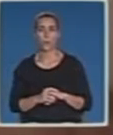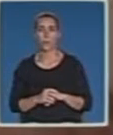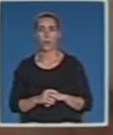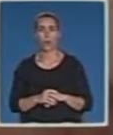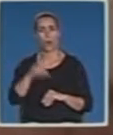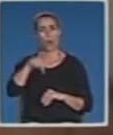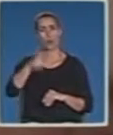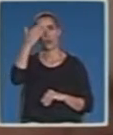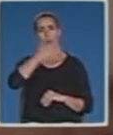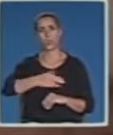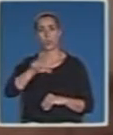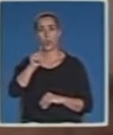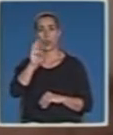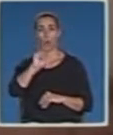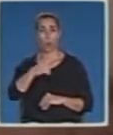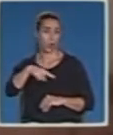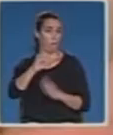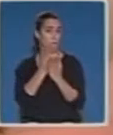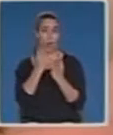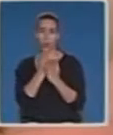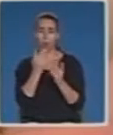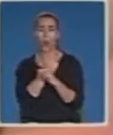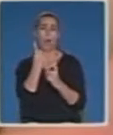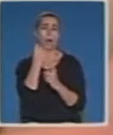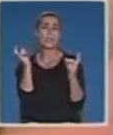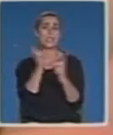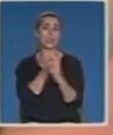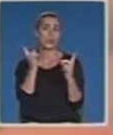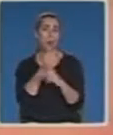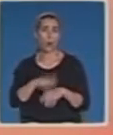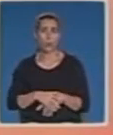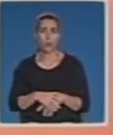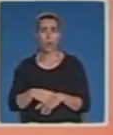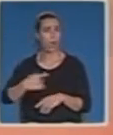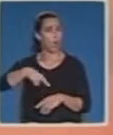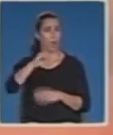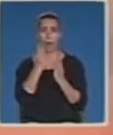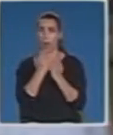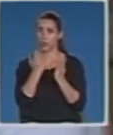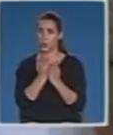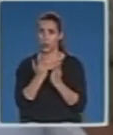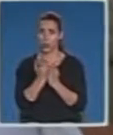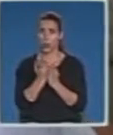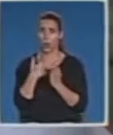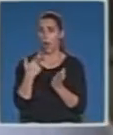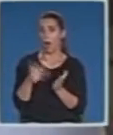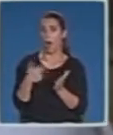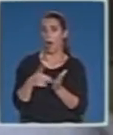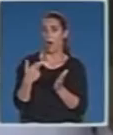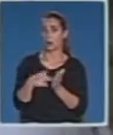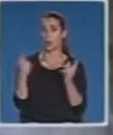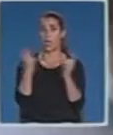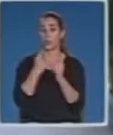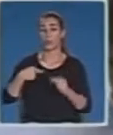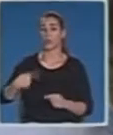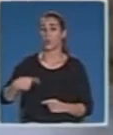Faz hoje uma semana que o Luís não vai à escola por falta de transporte. Ele não tem ido à escola. Temos ficado à espera do transporte, todos os